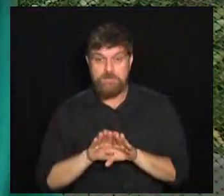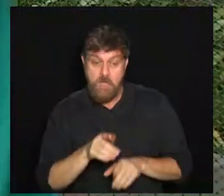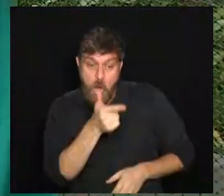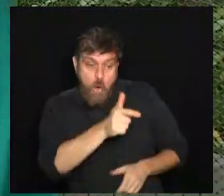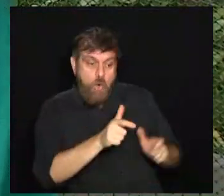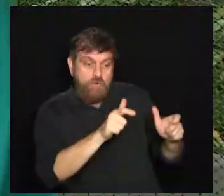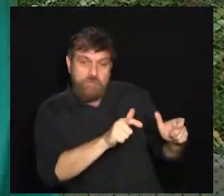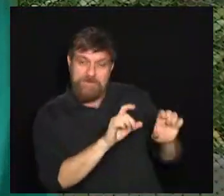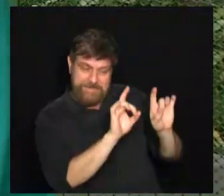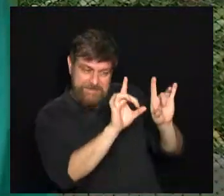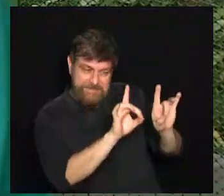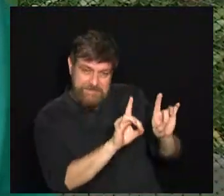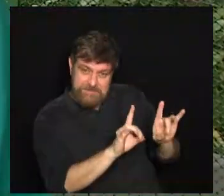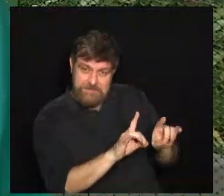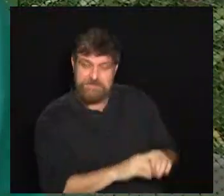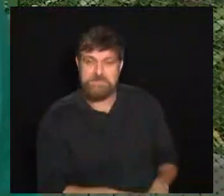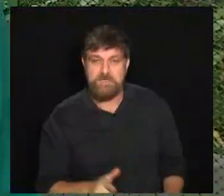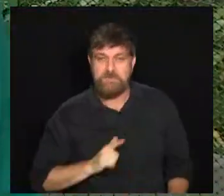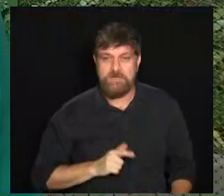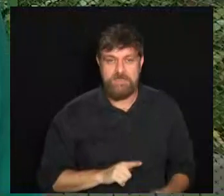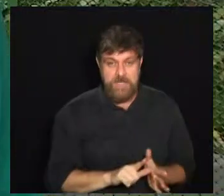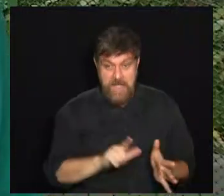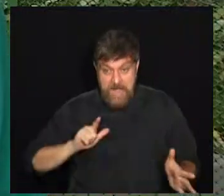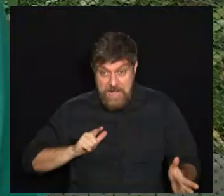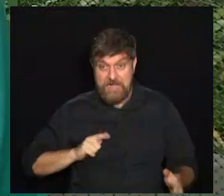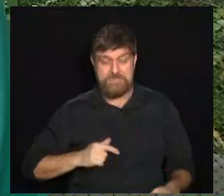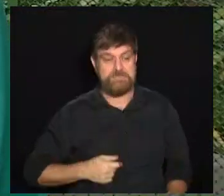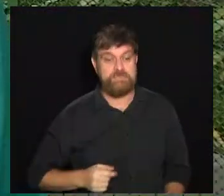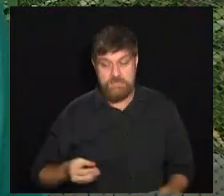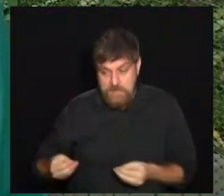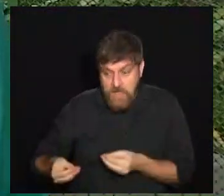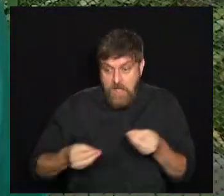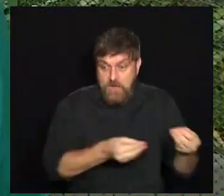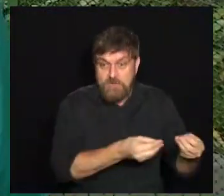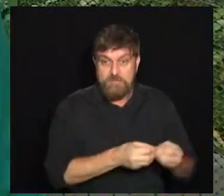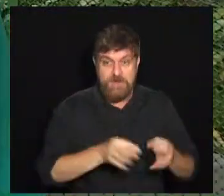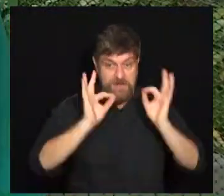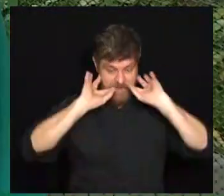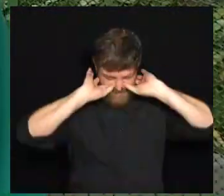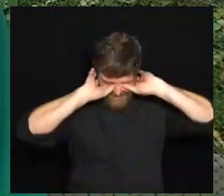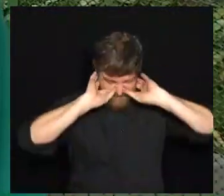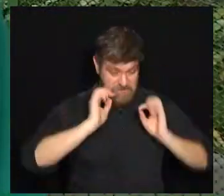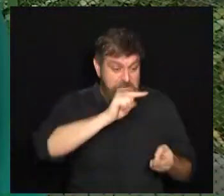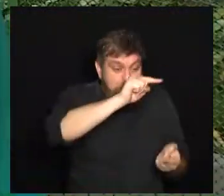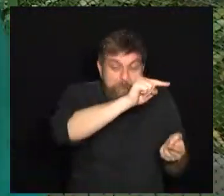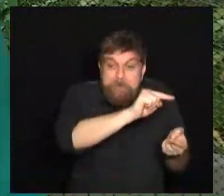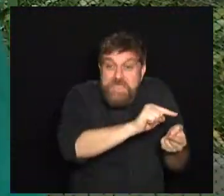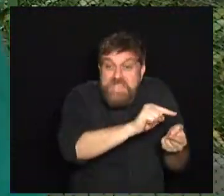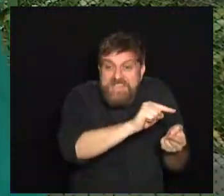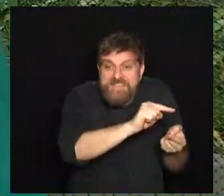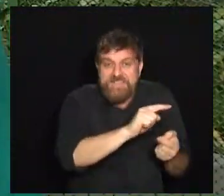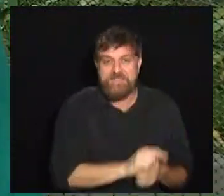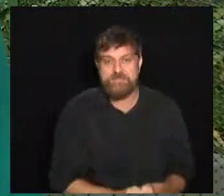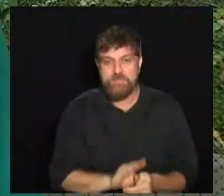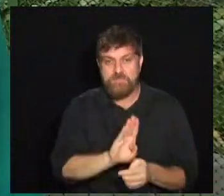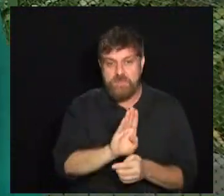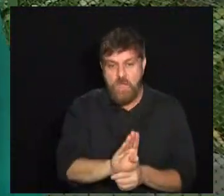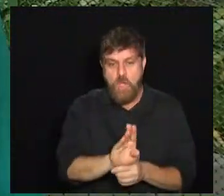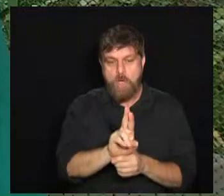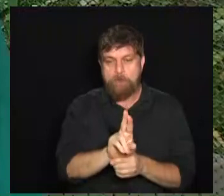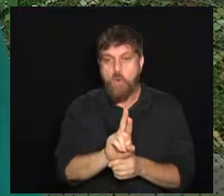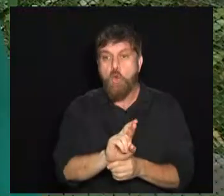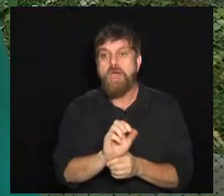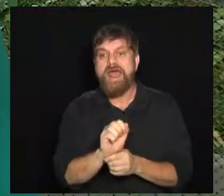outro recinto que pertencia a essas corujas grandes que foi reformado para a chamada corujinha de orelha,